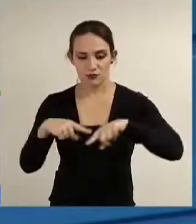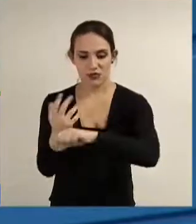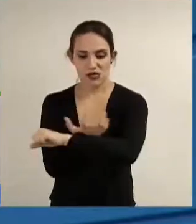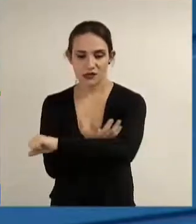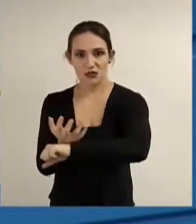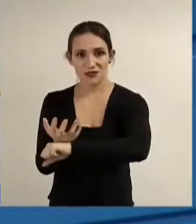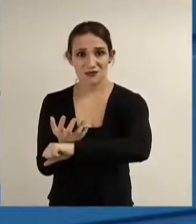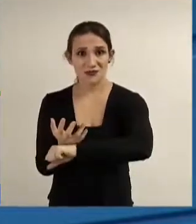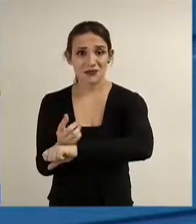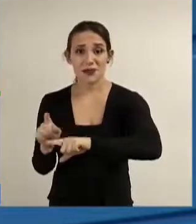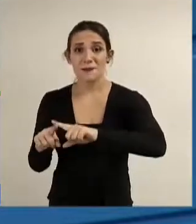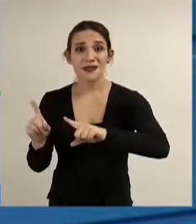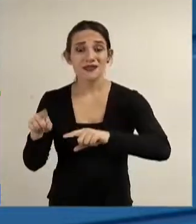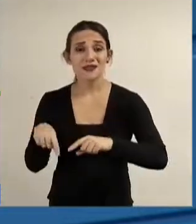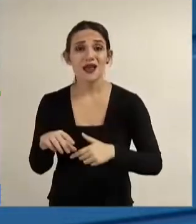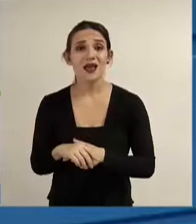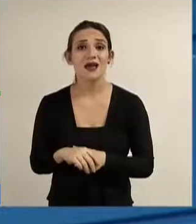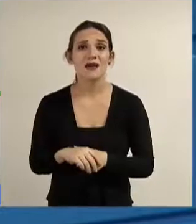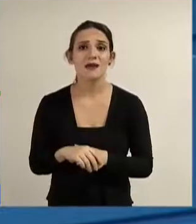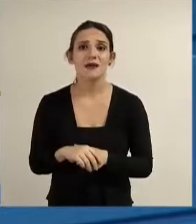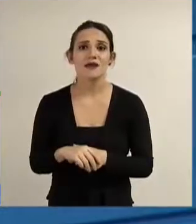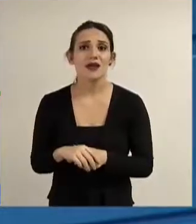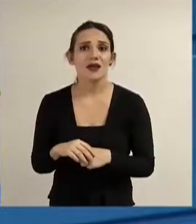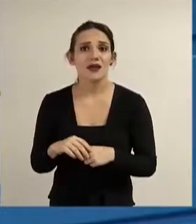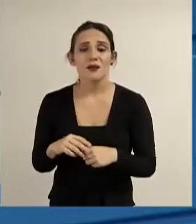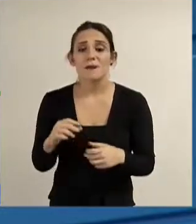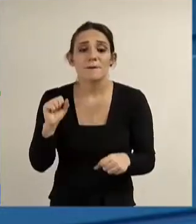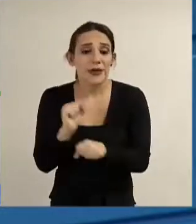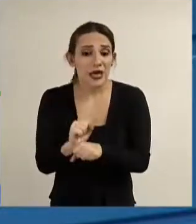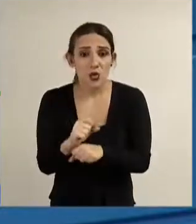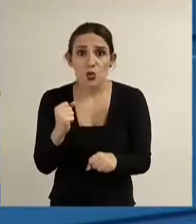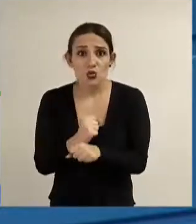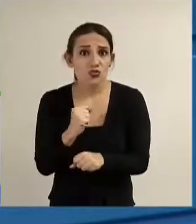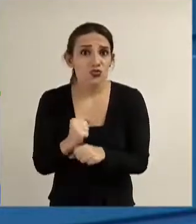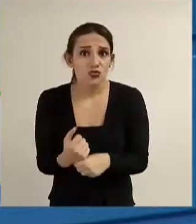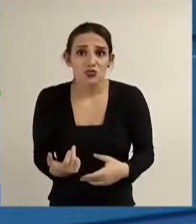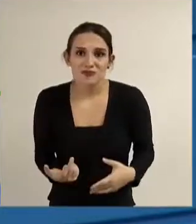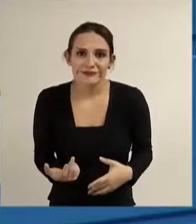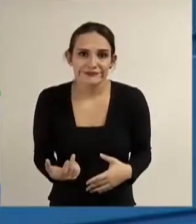trata de uma creche, uma obra paralisada, inacabada,